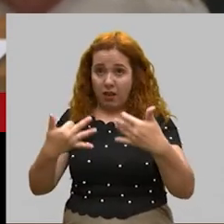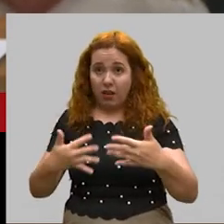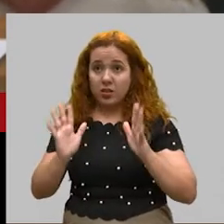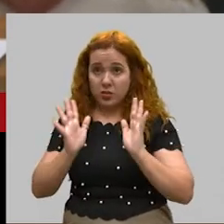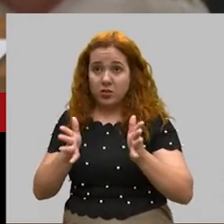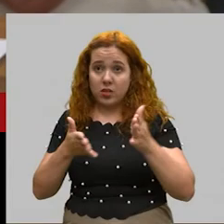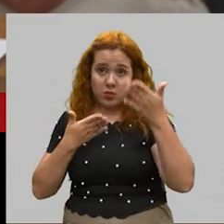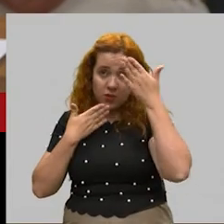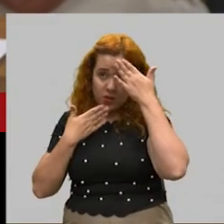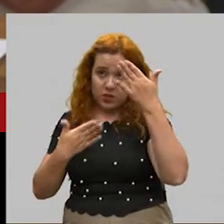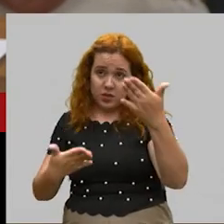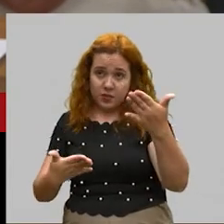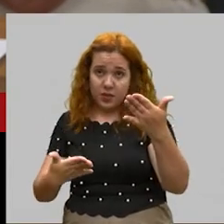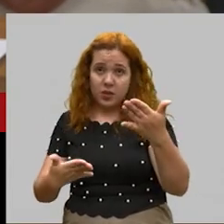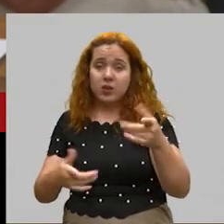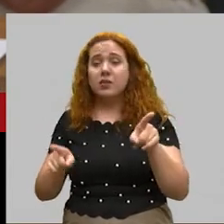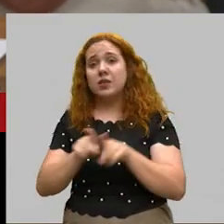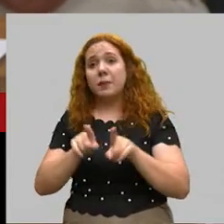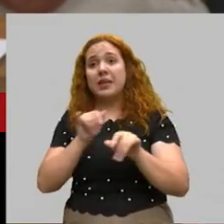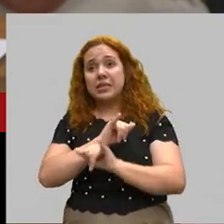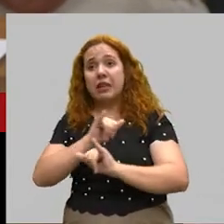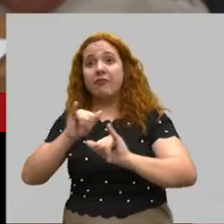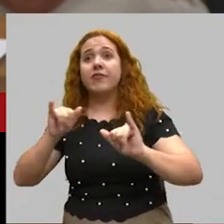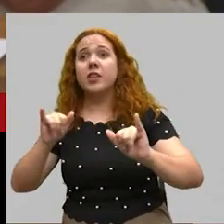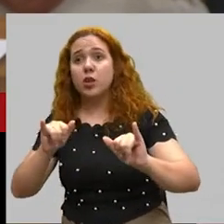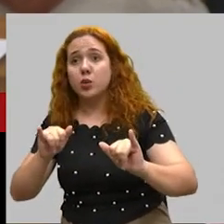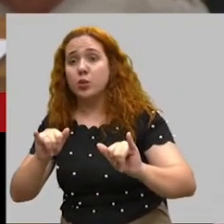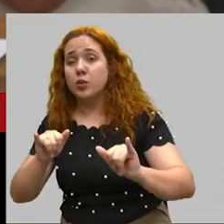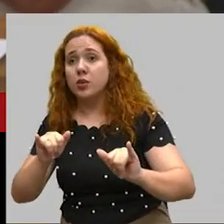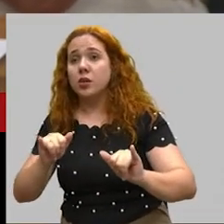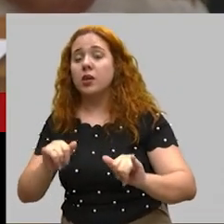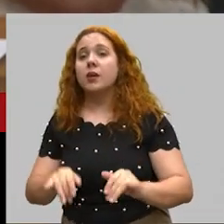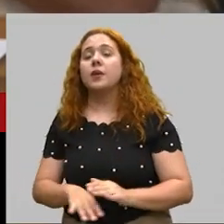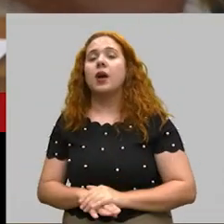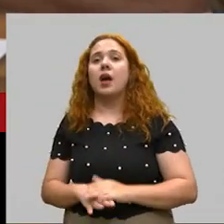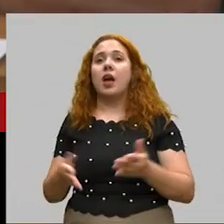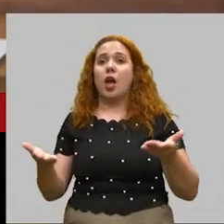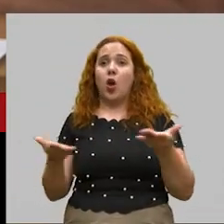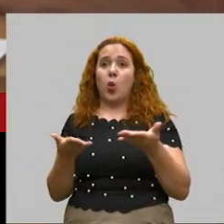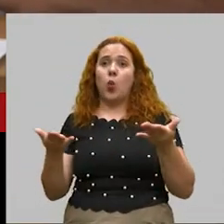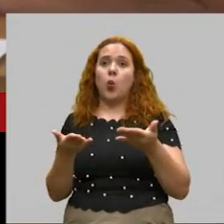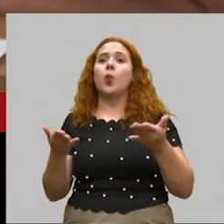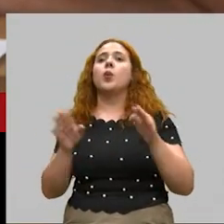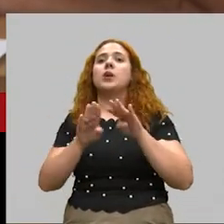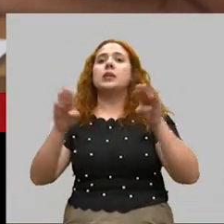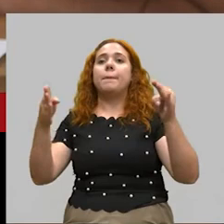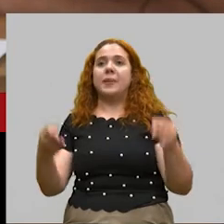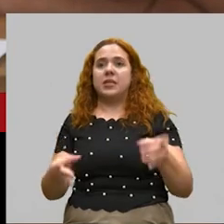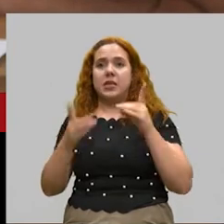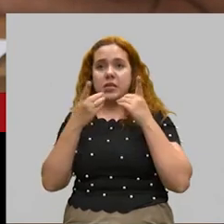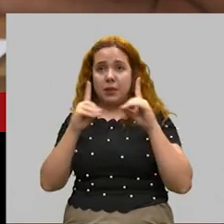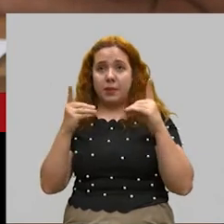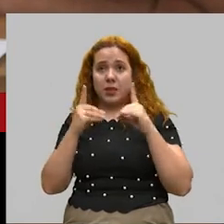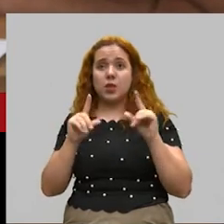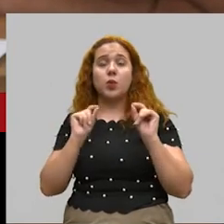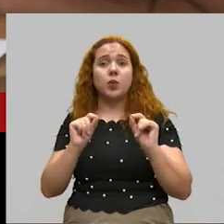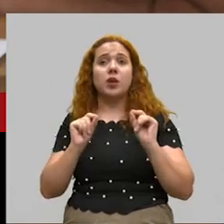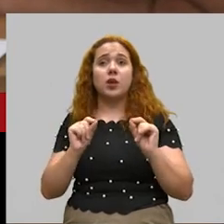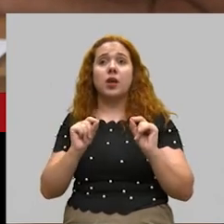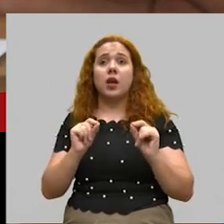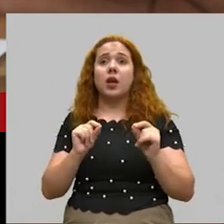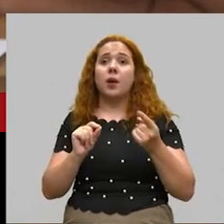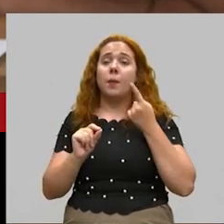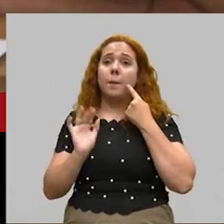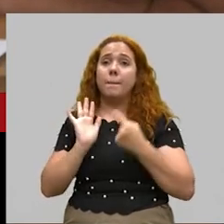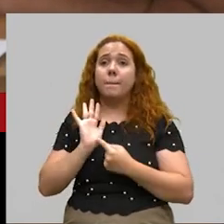agradecimentos fazendo esse apelo Inicial eh a mesa ela tem um propósito né que é apresentar